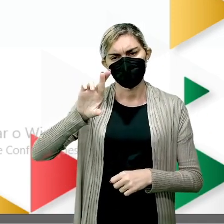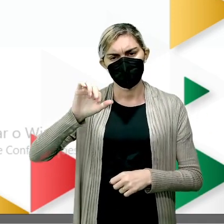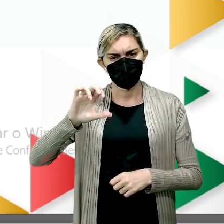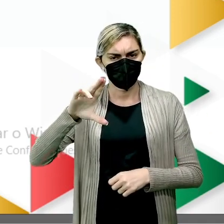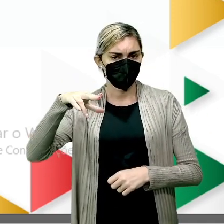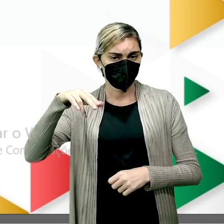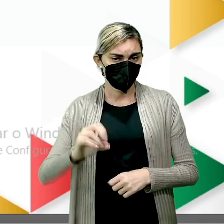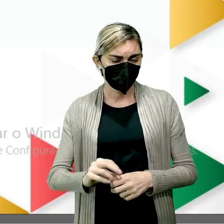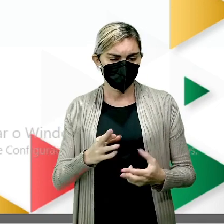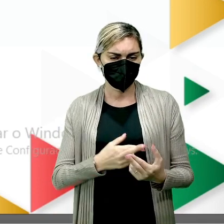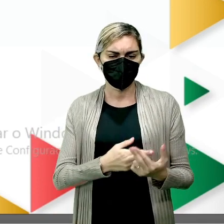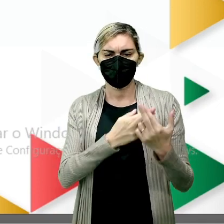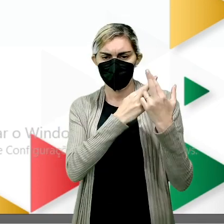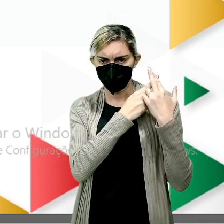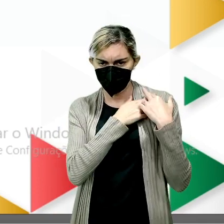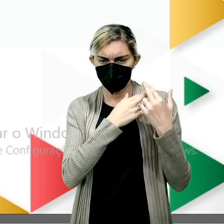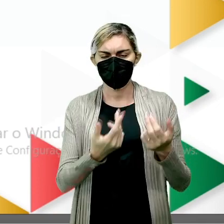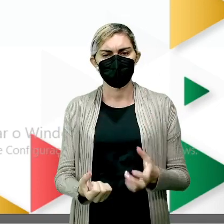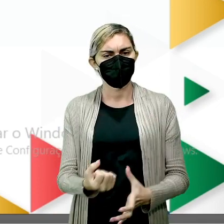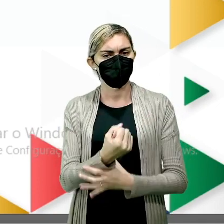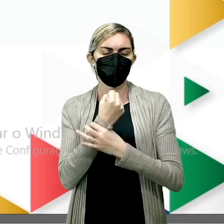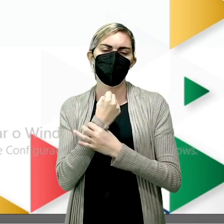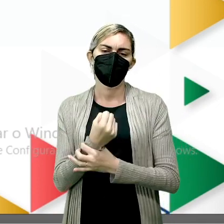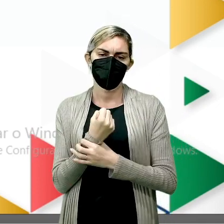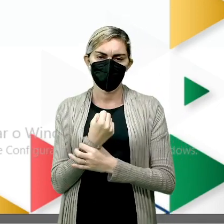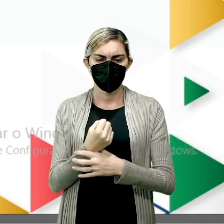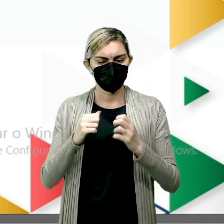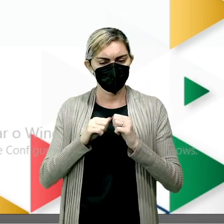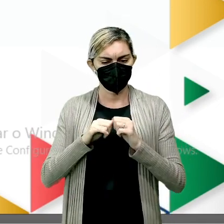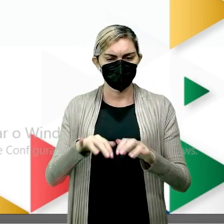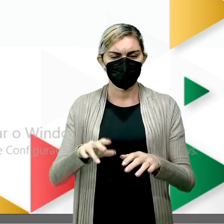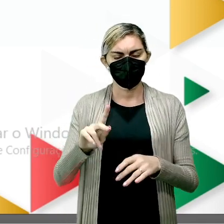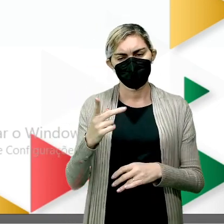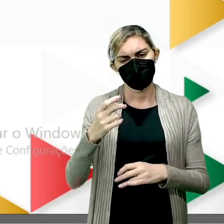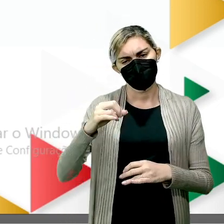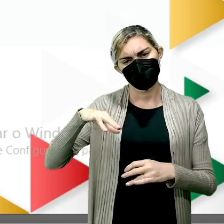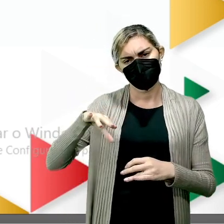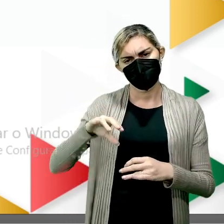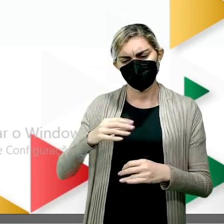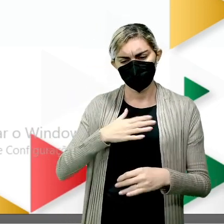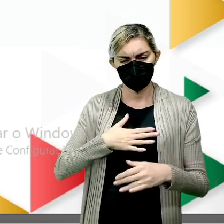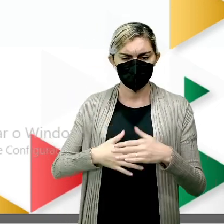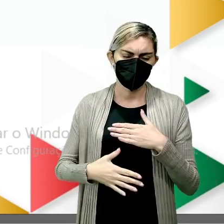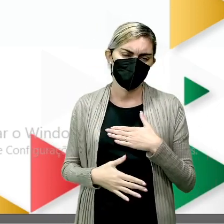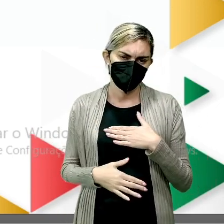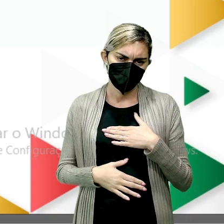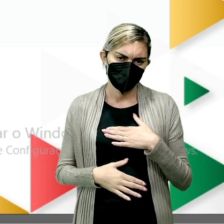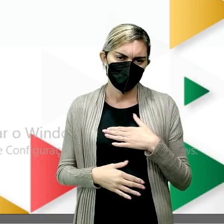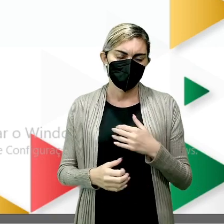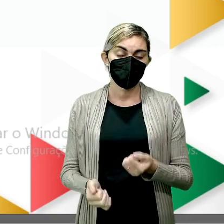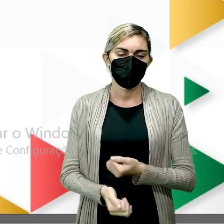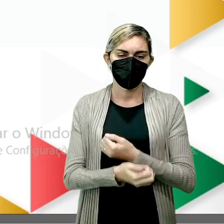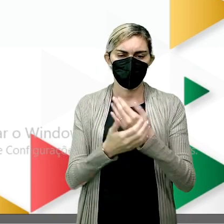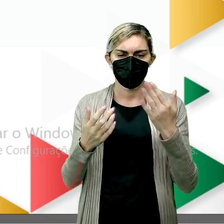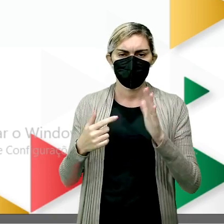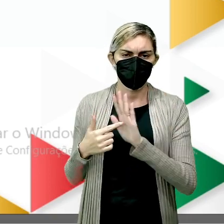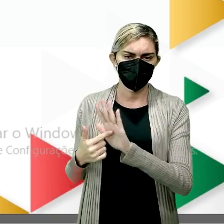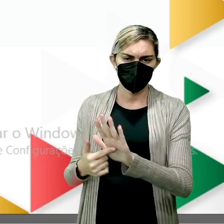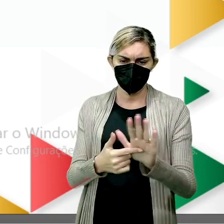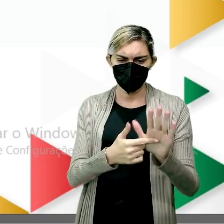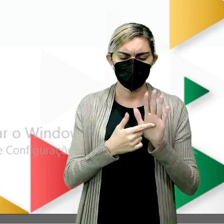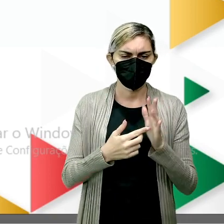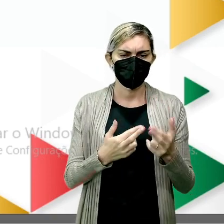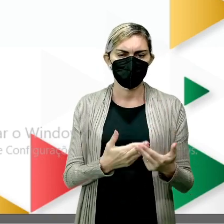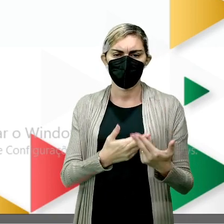é responsável por garantir a liberação dos hormônios em nosso corpo, os quais vão apresentar a função